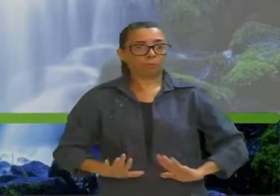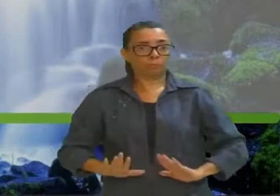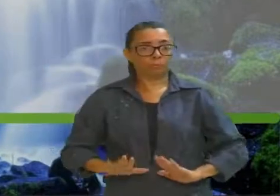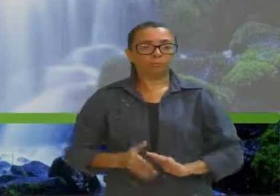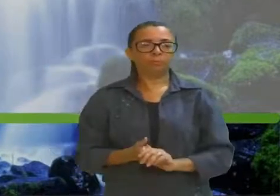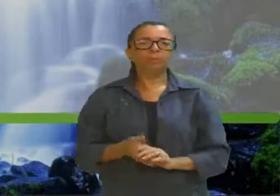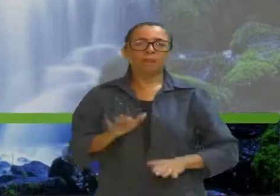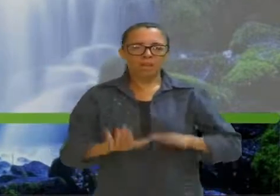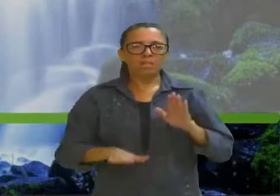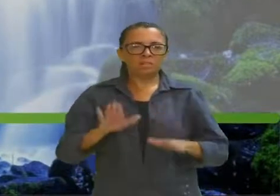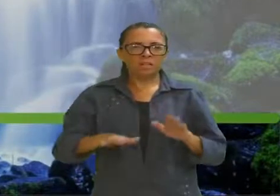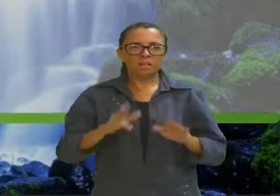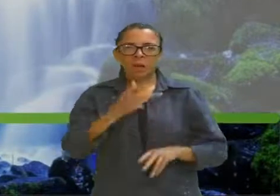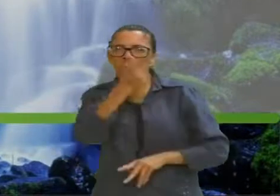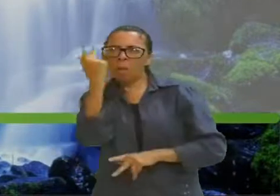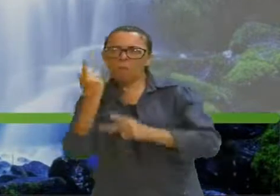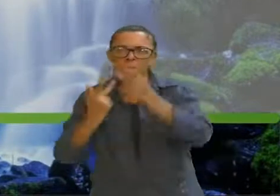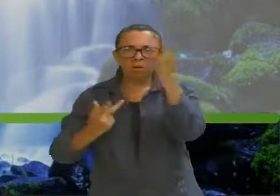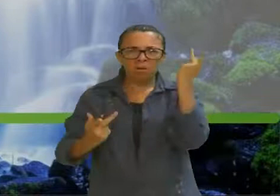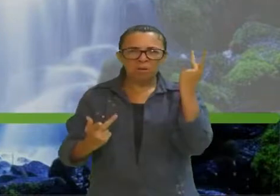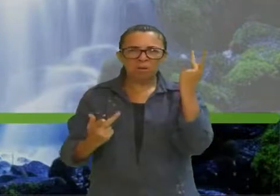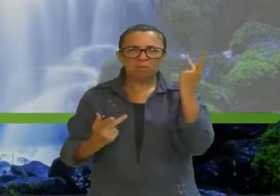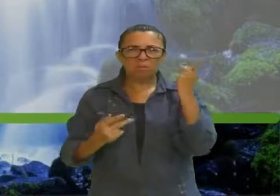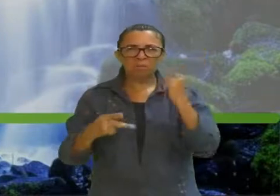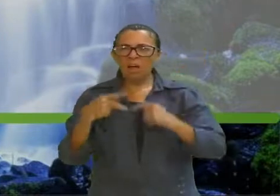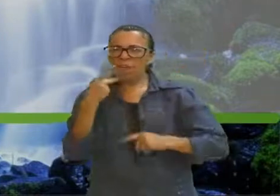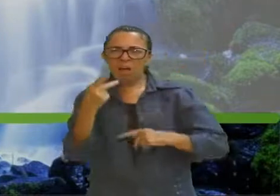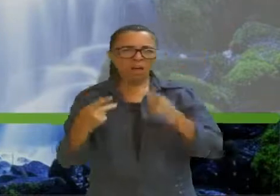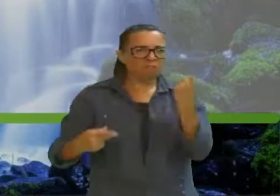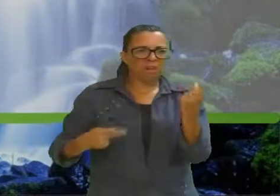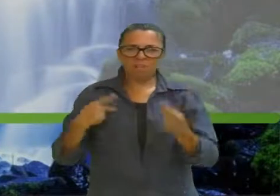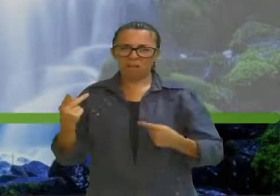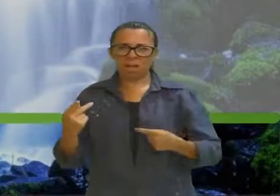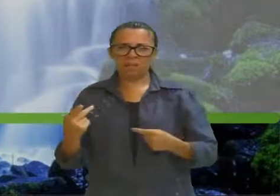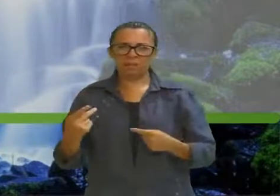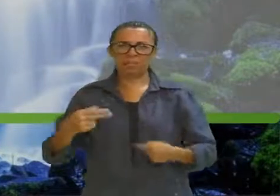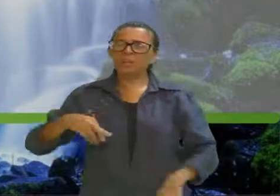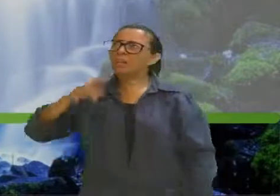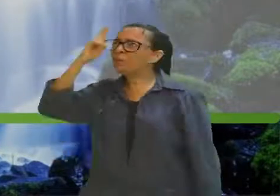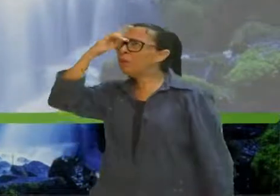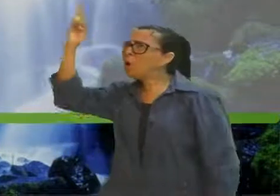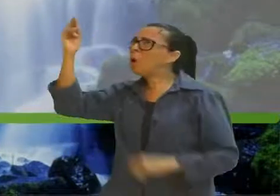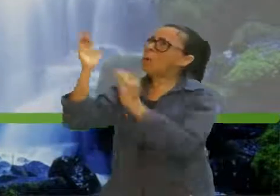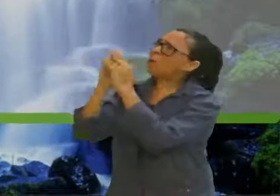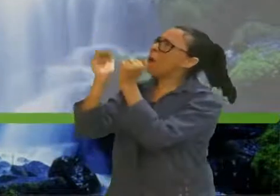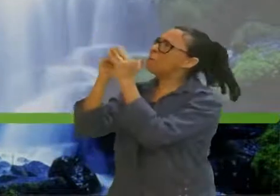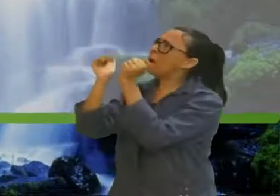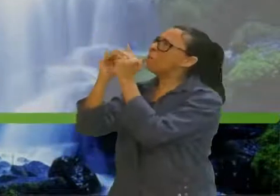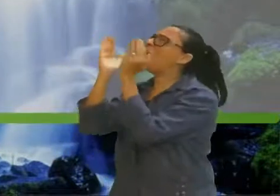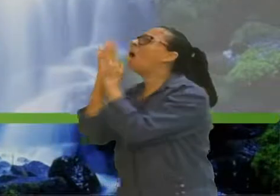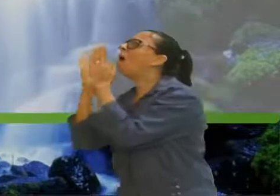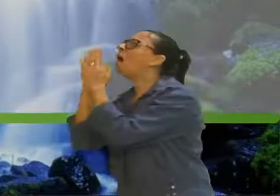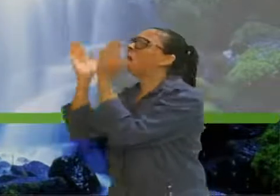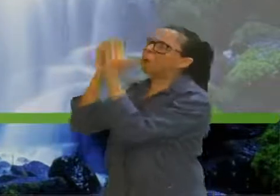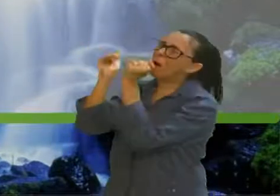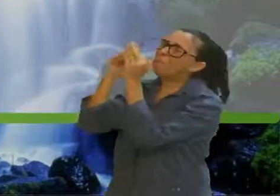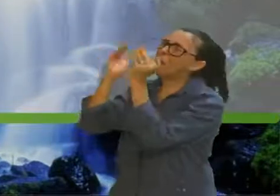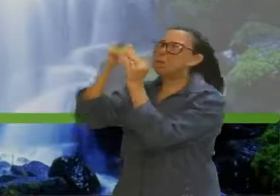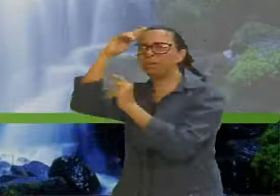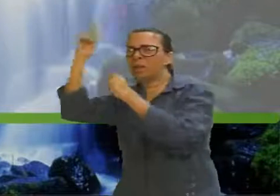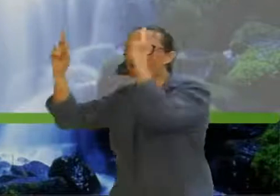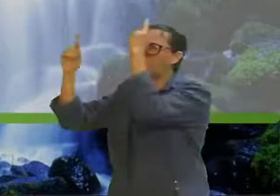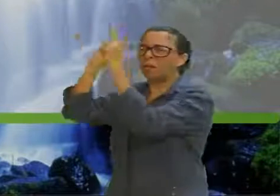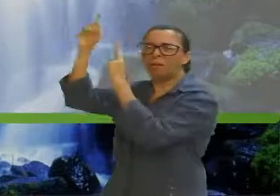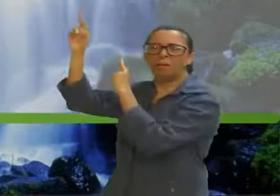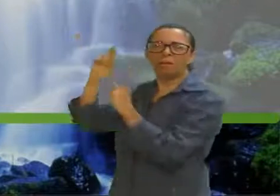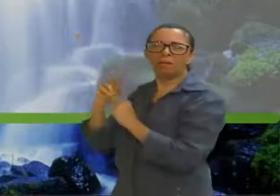céus, mas aquele que faz a vontade de meu Pai, que estás nos céus. Muitos me